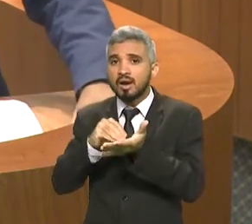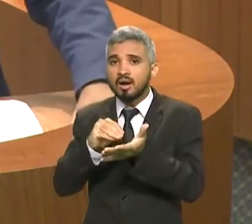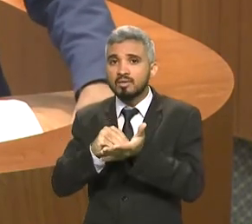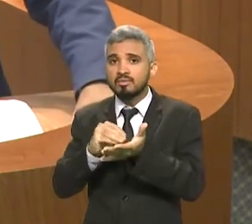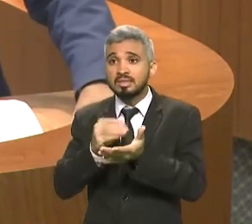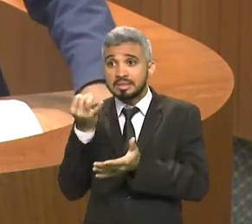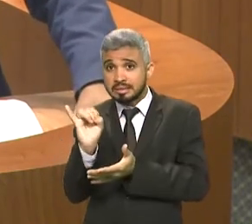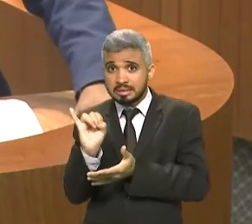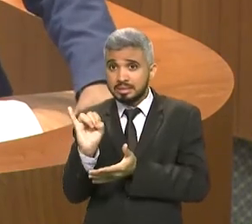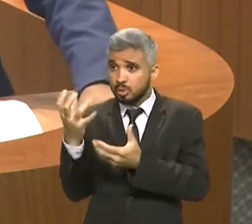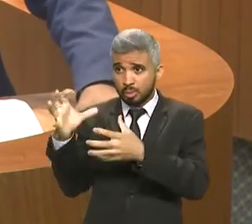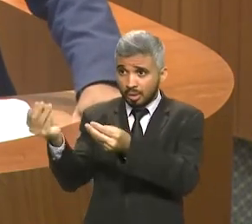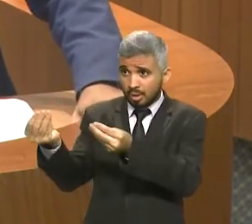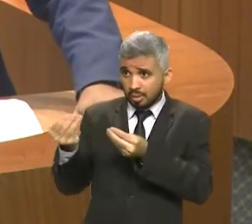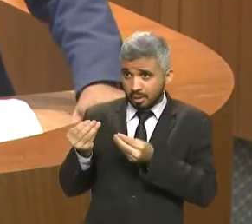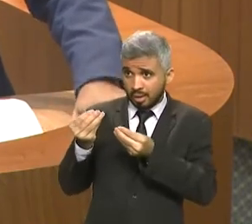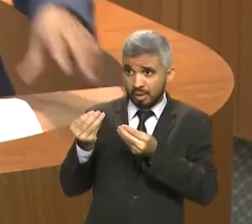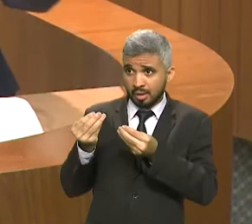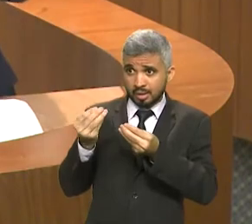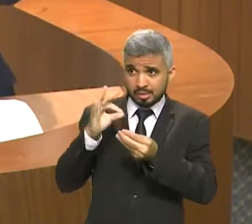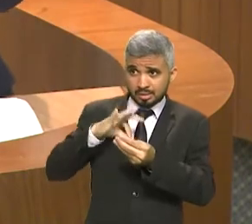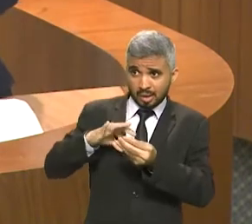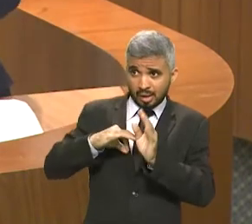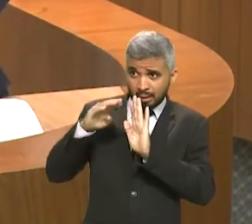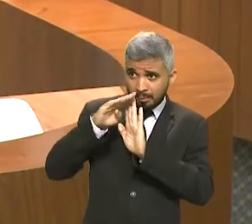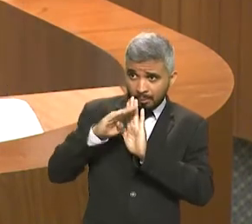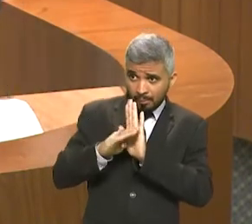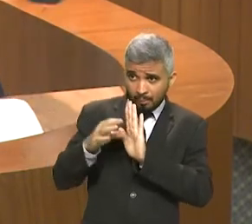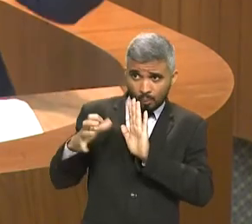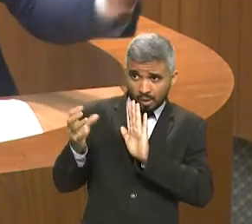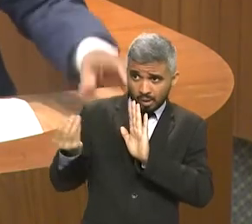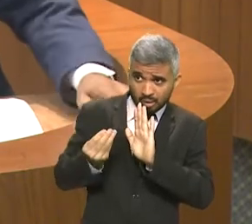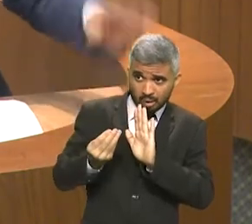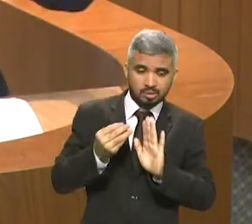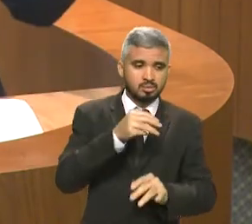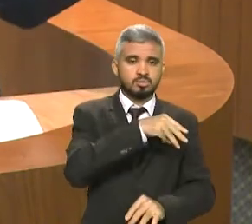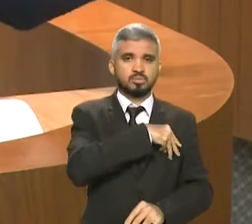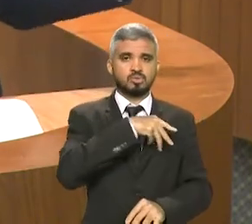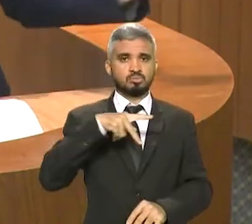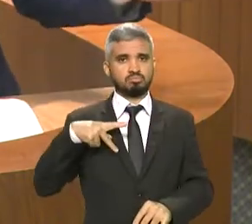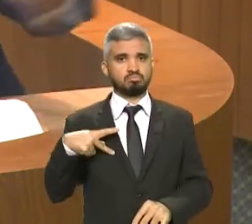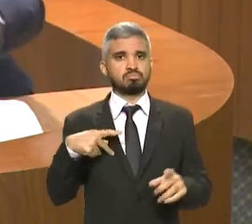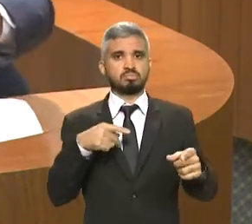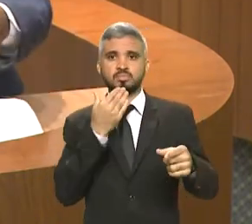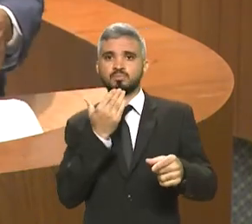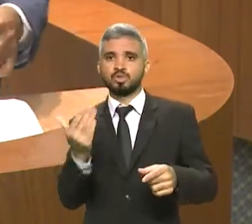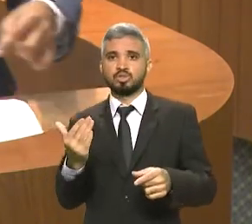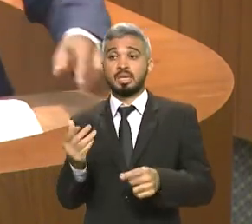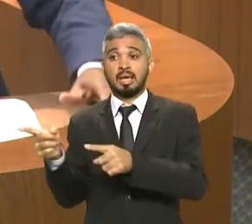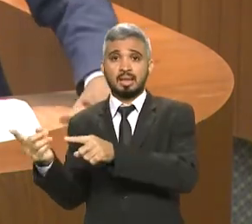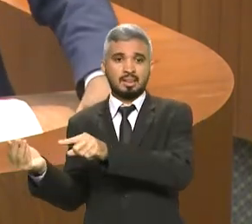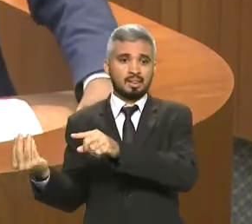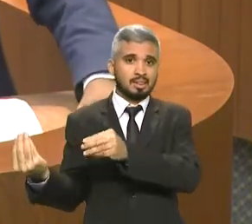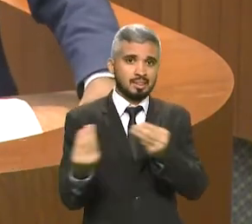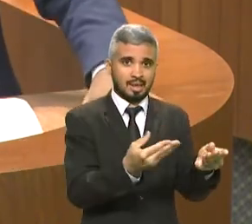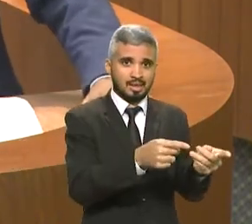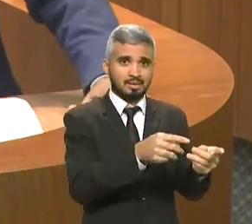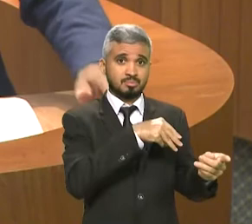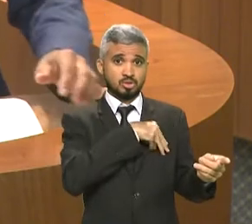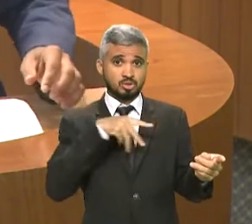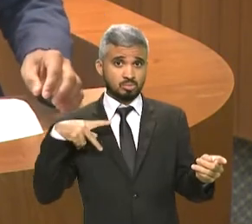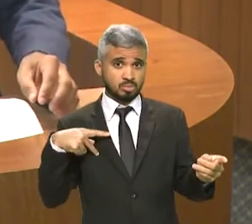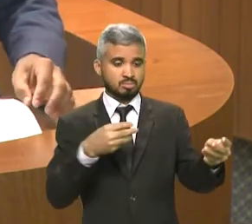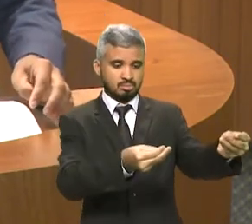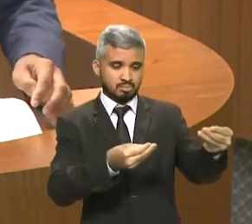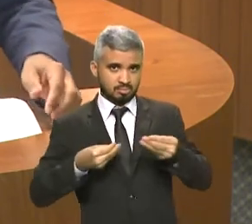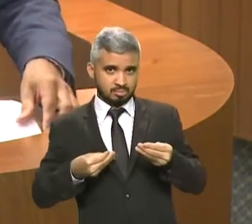a lei que diz isso. E eu não vou matar a senhora, não. O Ministério Público agora é que vai requisitar. A senhora vai ter que passar para o Ministério Público e encaminhar para o